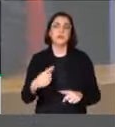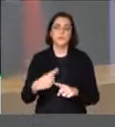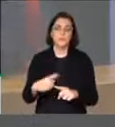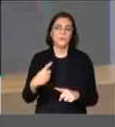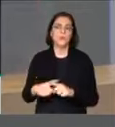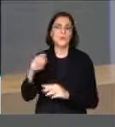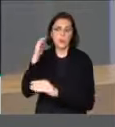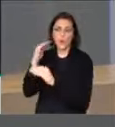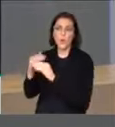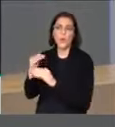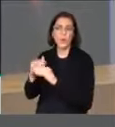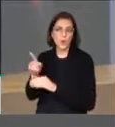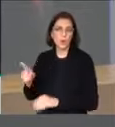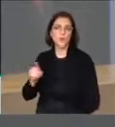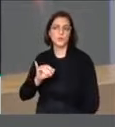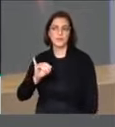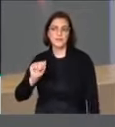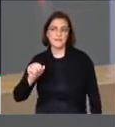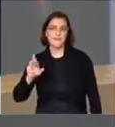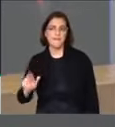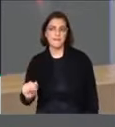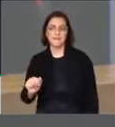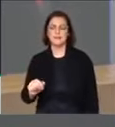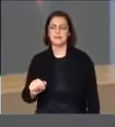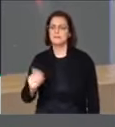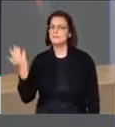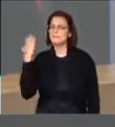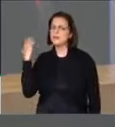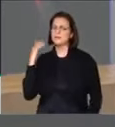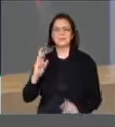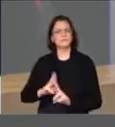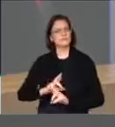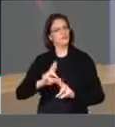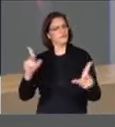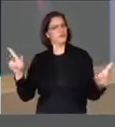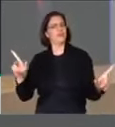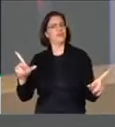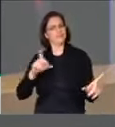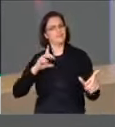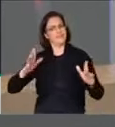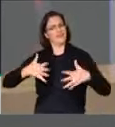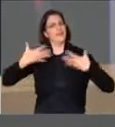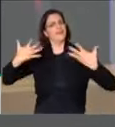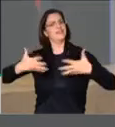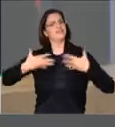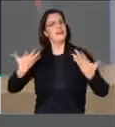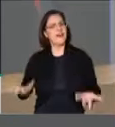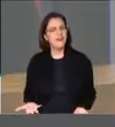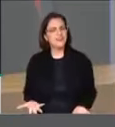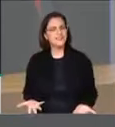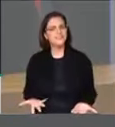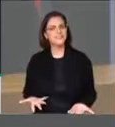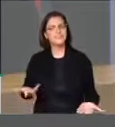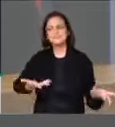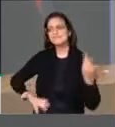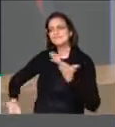companheira Yara, muito diferentes. Eram áreas inspiradores de